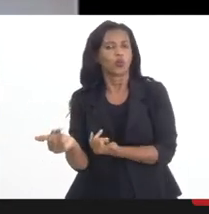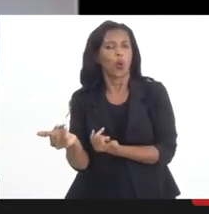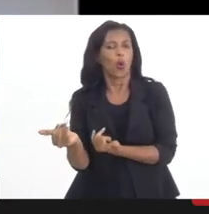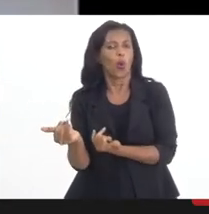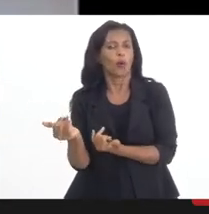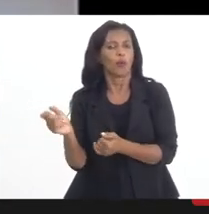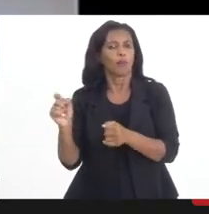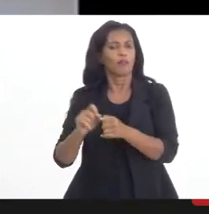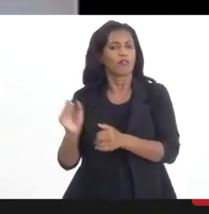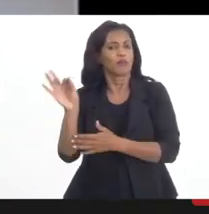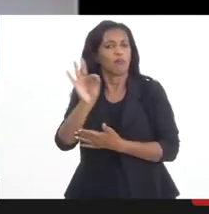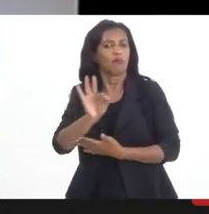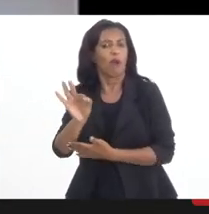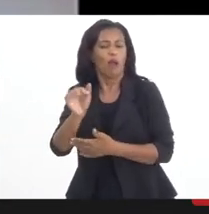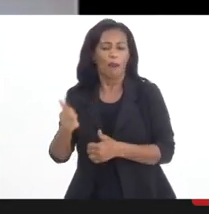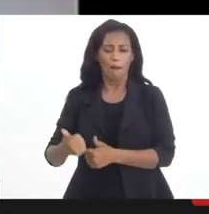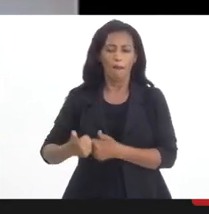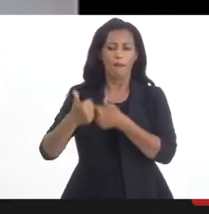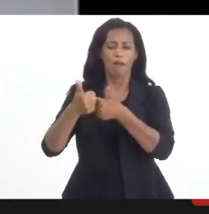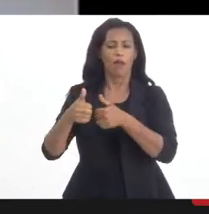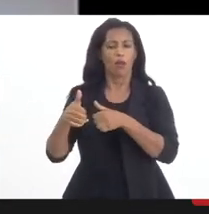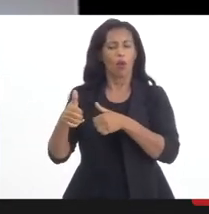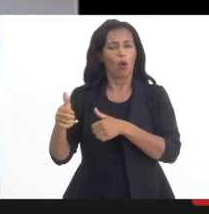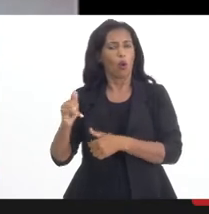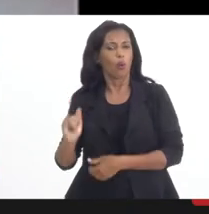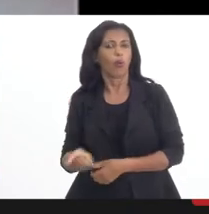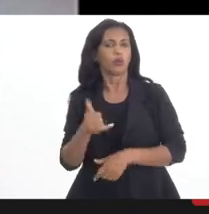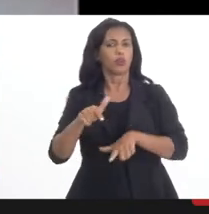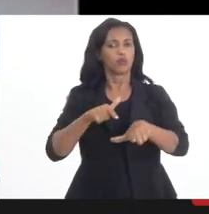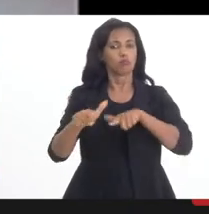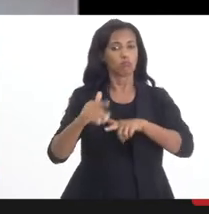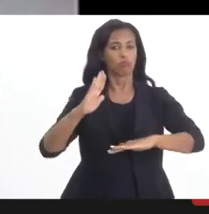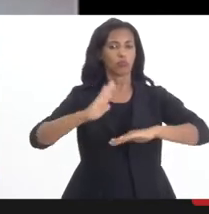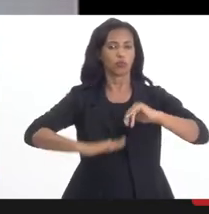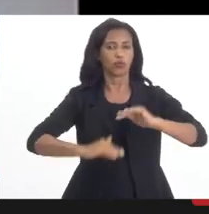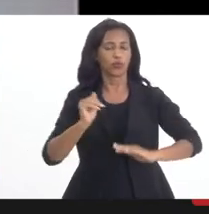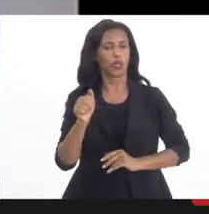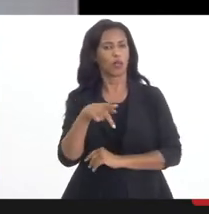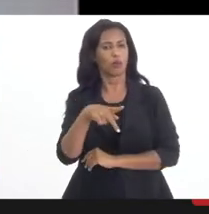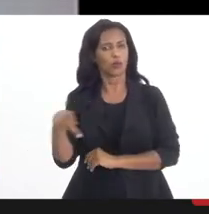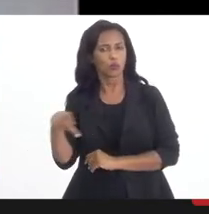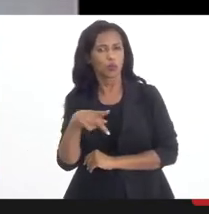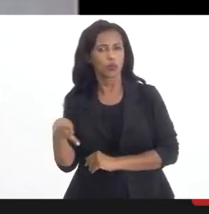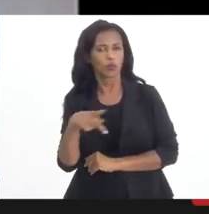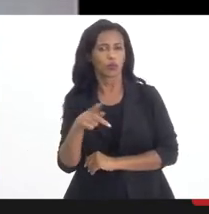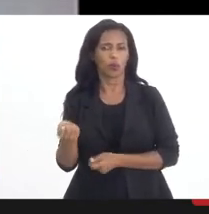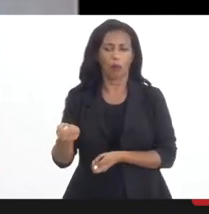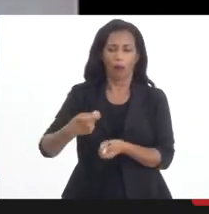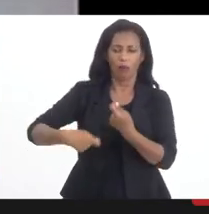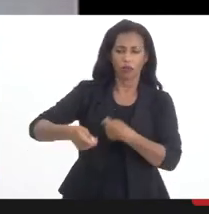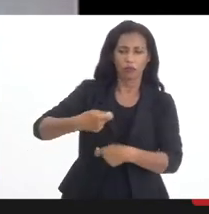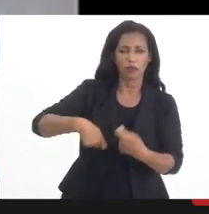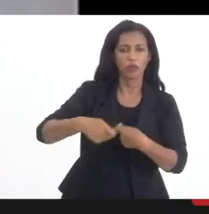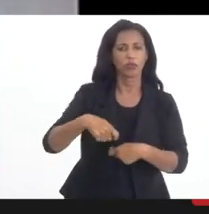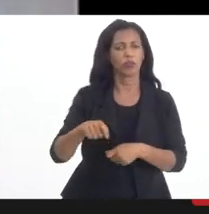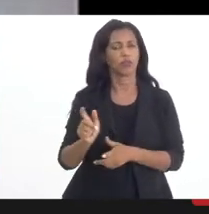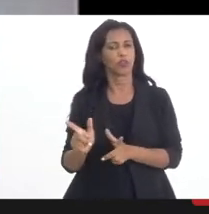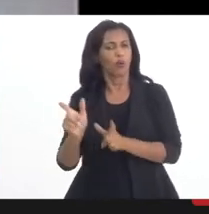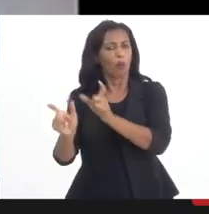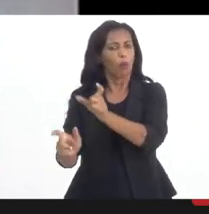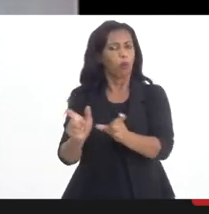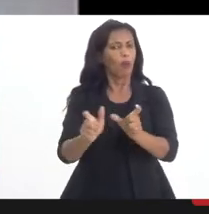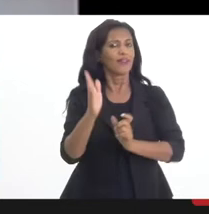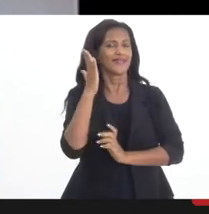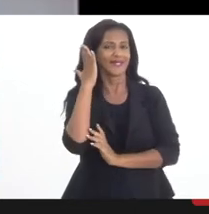superior, bem como melhores condições de trabalho para os profissionais, para os professores, corpo administrativo, a gente